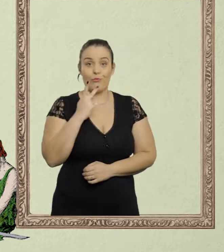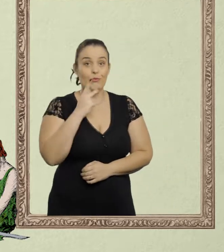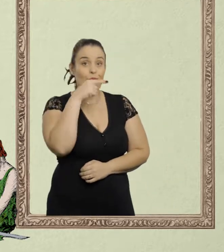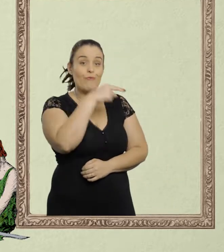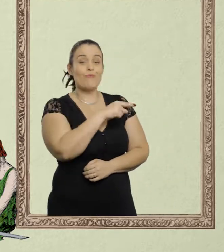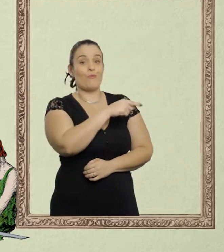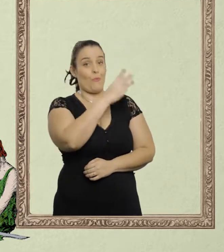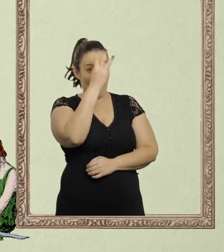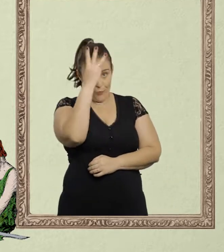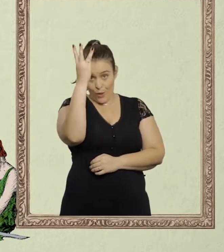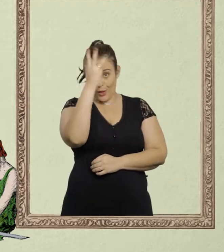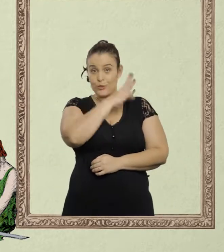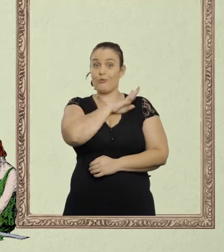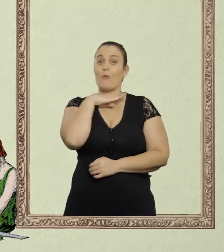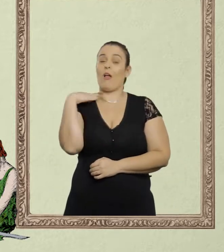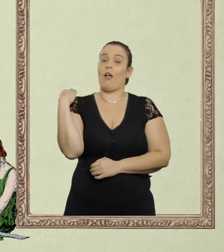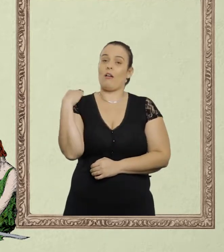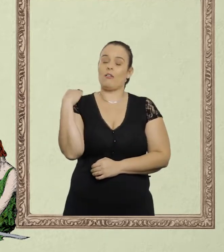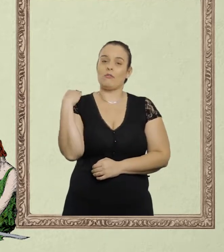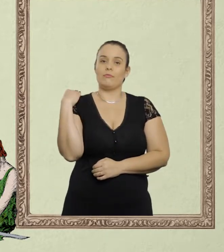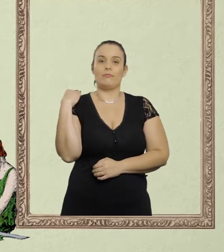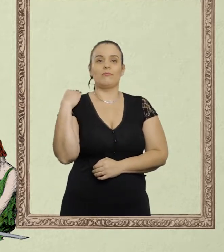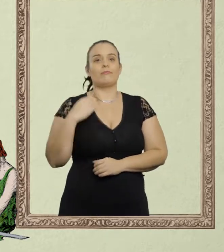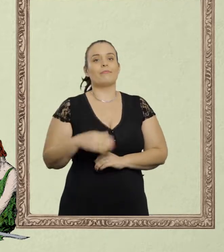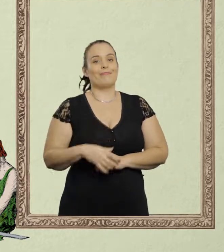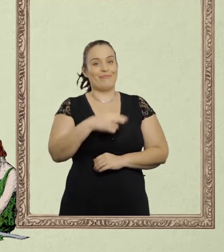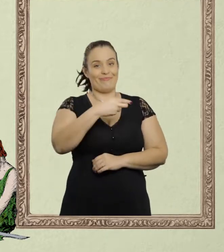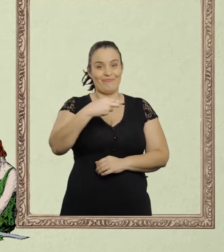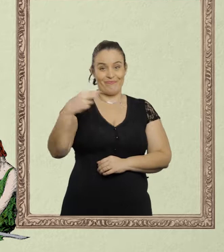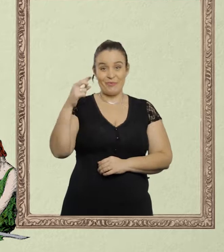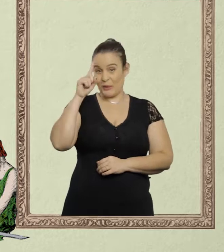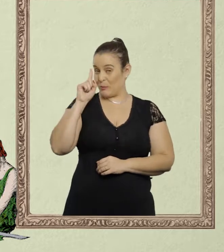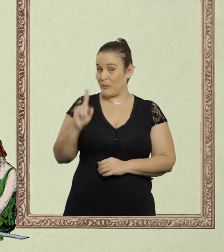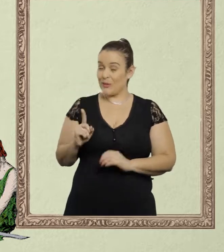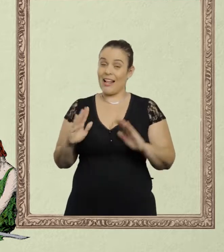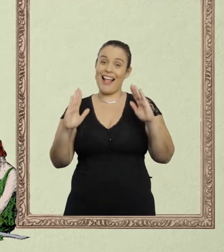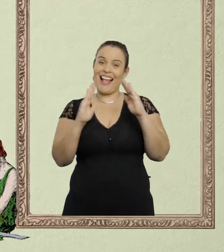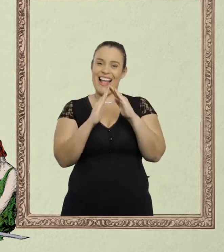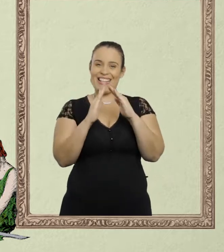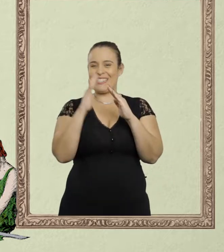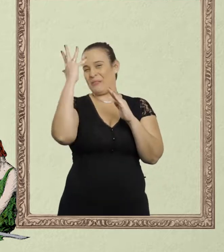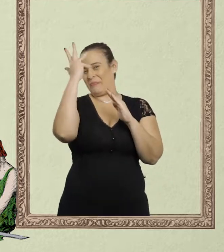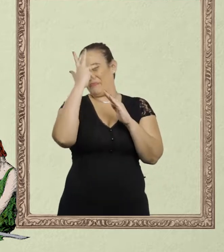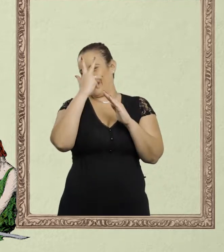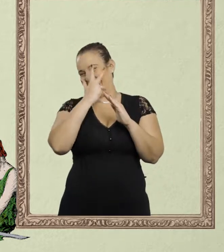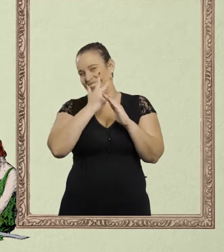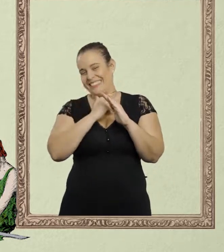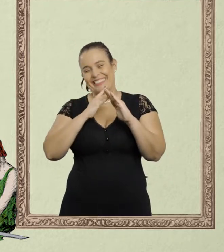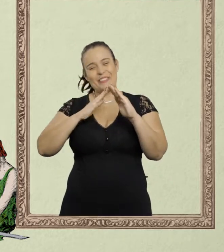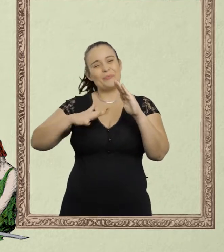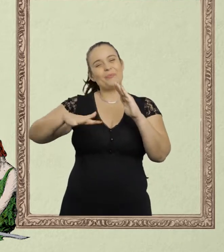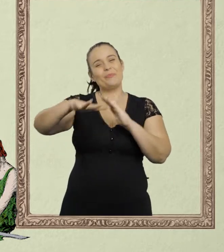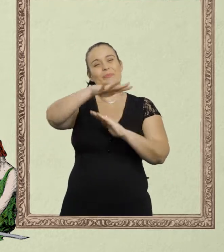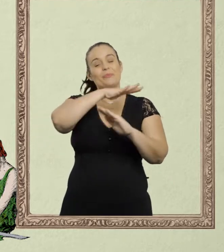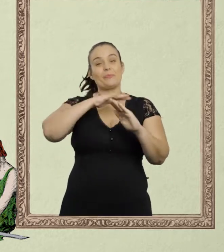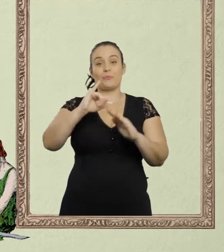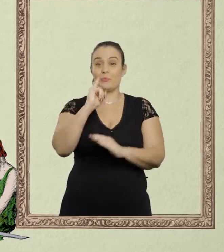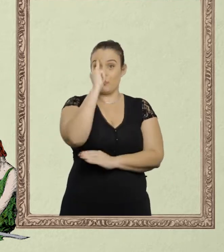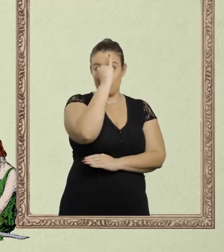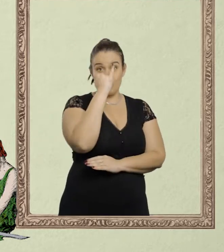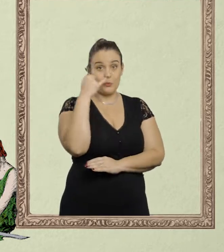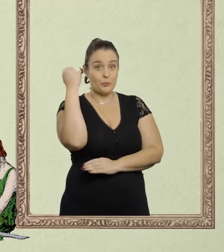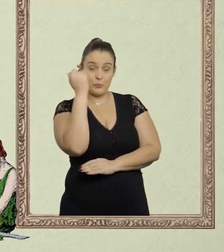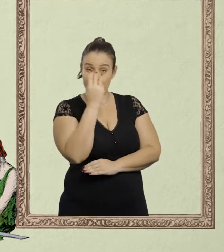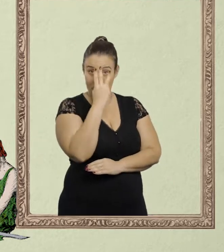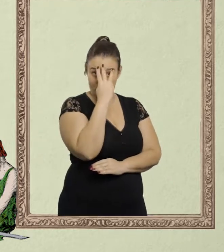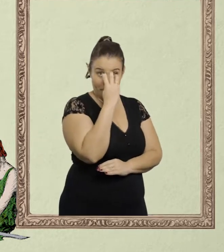Wendy morreria se ficasse ali. Peter mandou construir uma casinha bem bonita em volta de Wendy. João e Miguel,